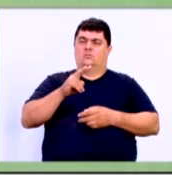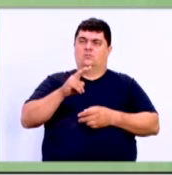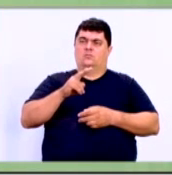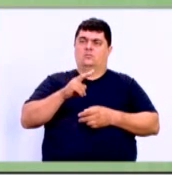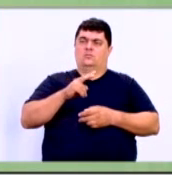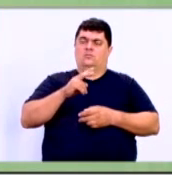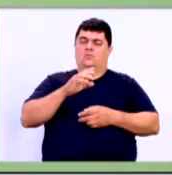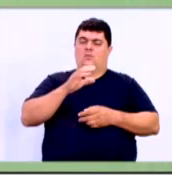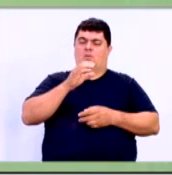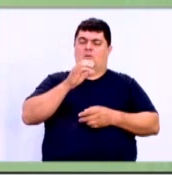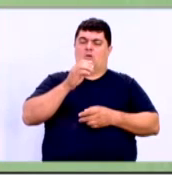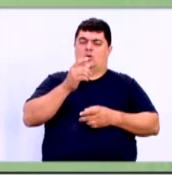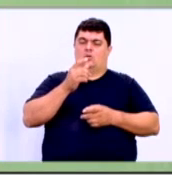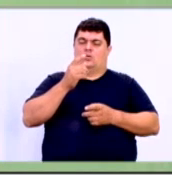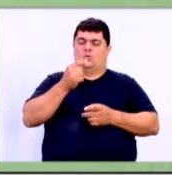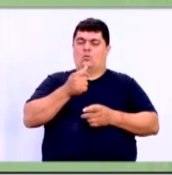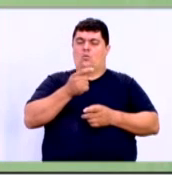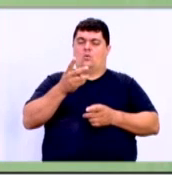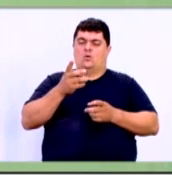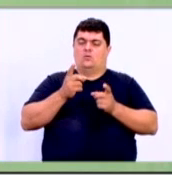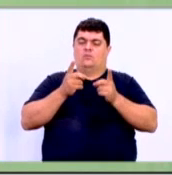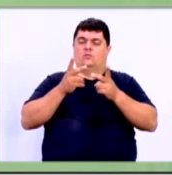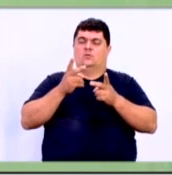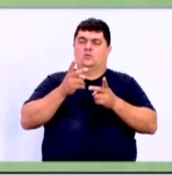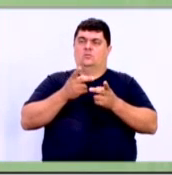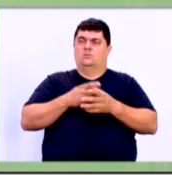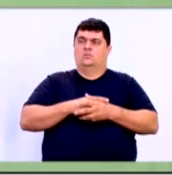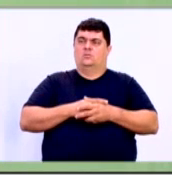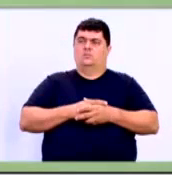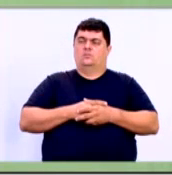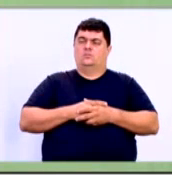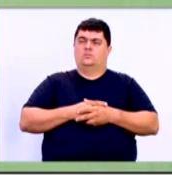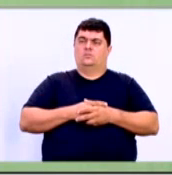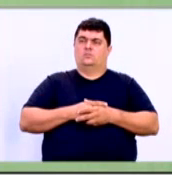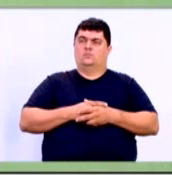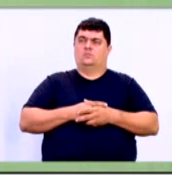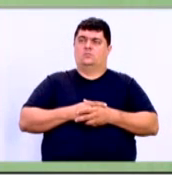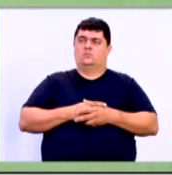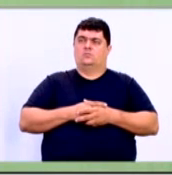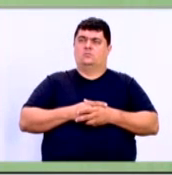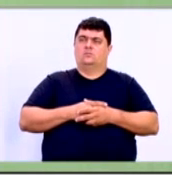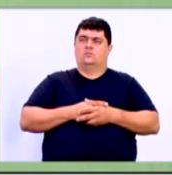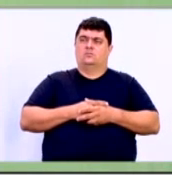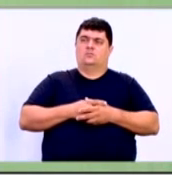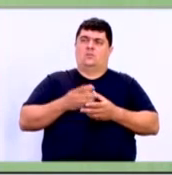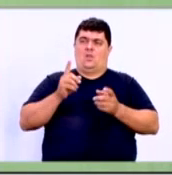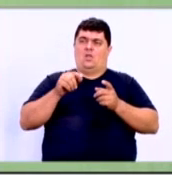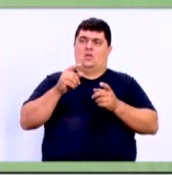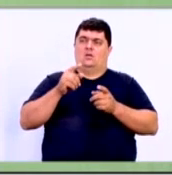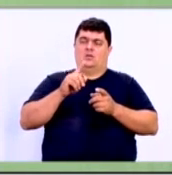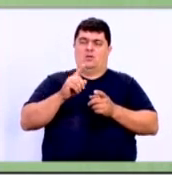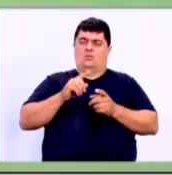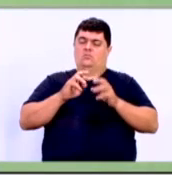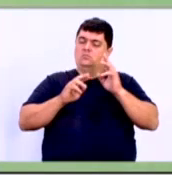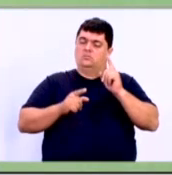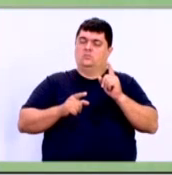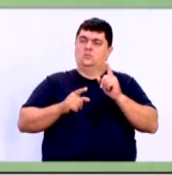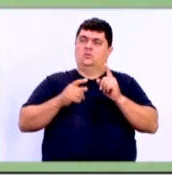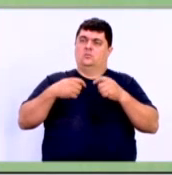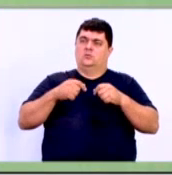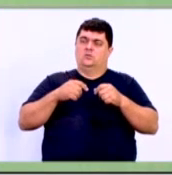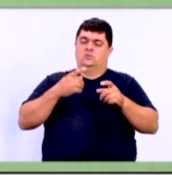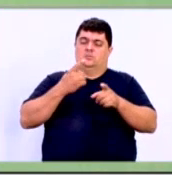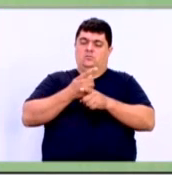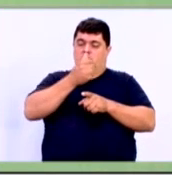O custo do produto vendido. Como que eu vou saber o custo do produto vendido? É esse aqui, professor? Não. Você tem que